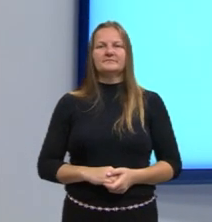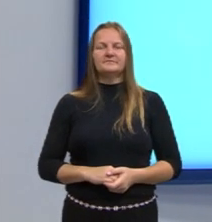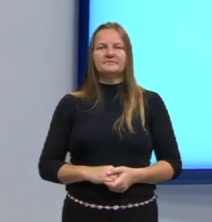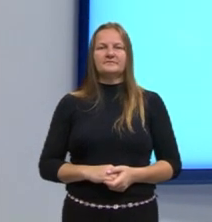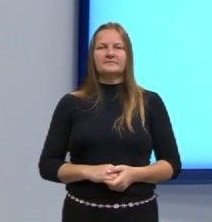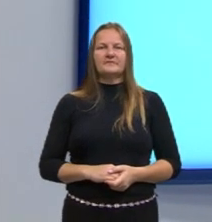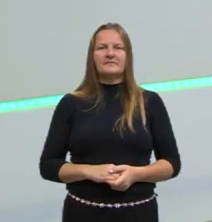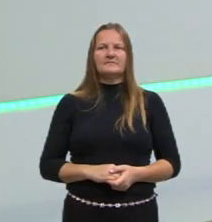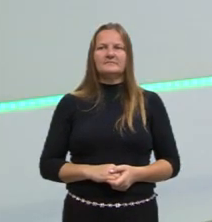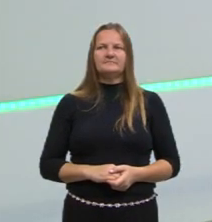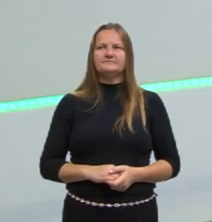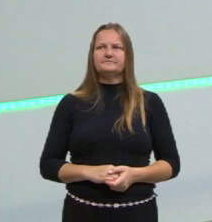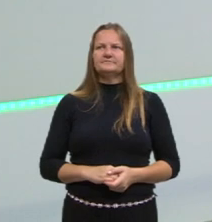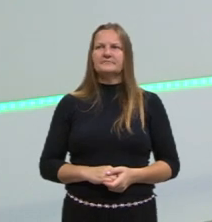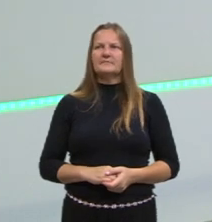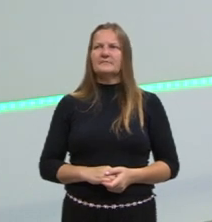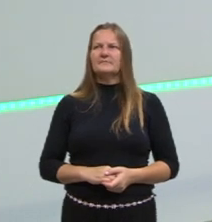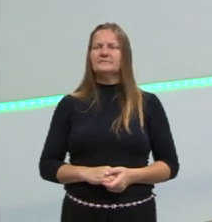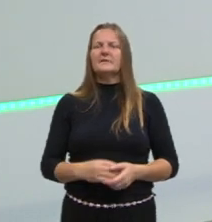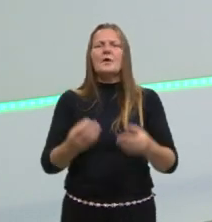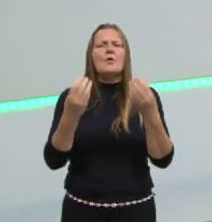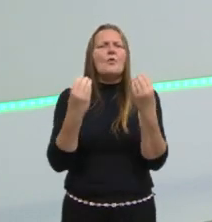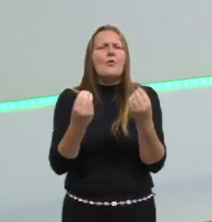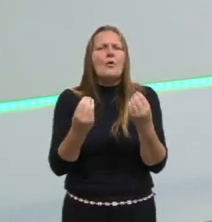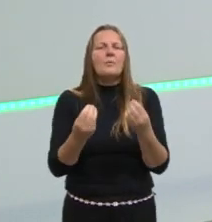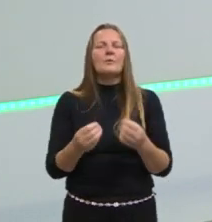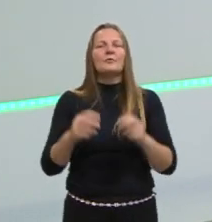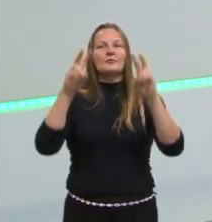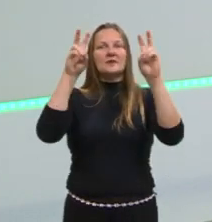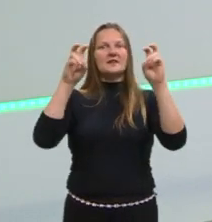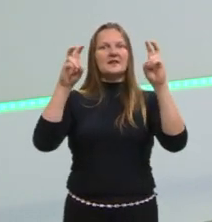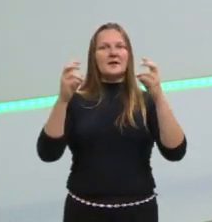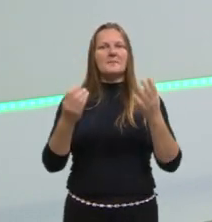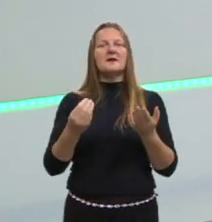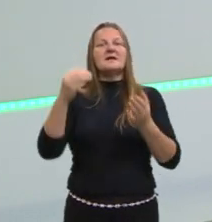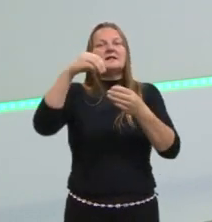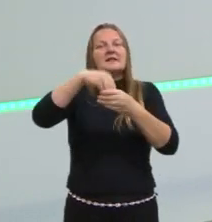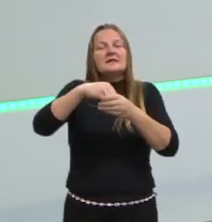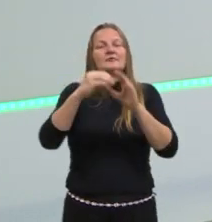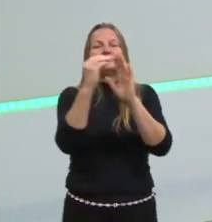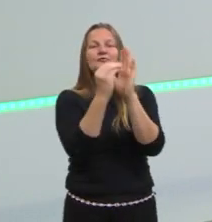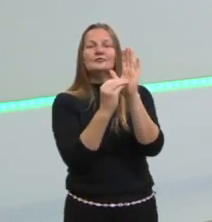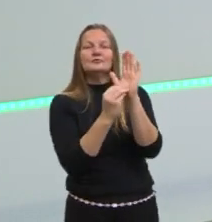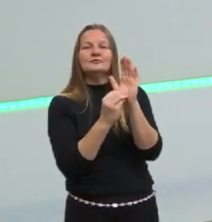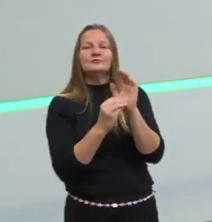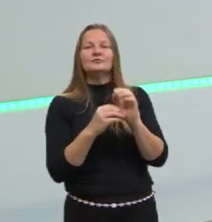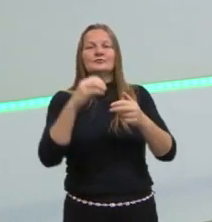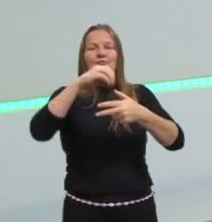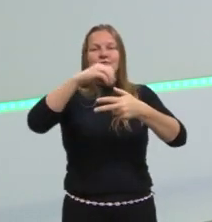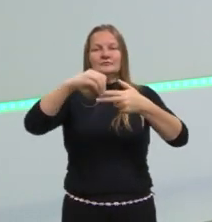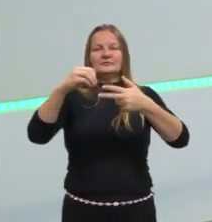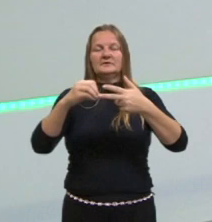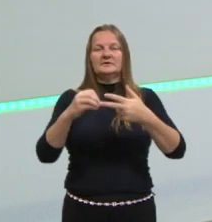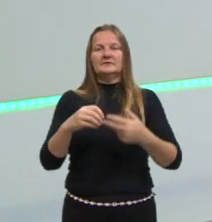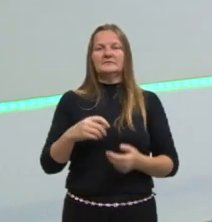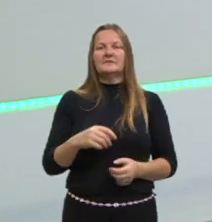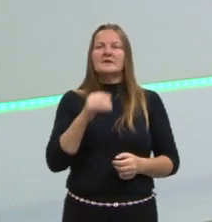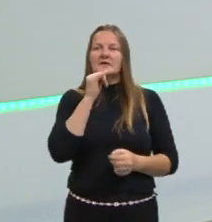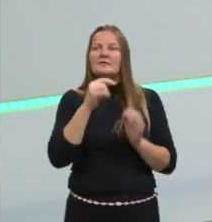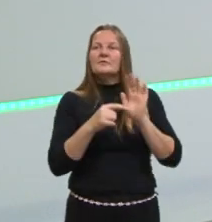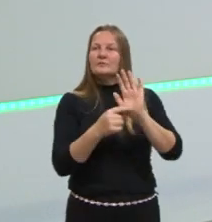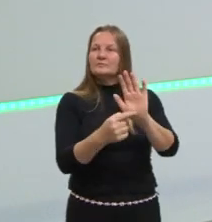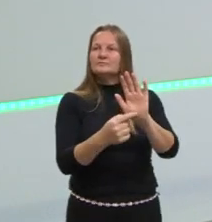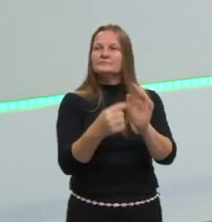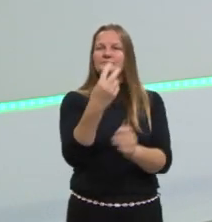bom Como que essas questões são abordadas no ENEM os polímeros eu trouxe questões